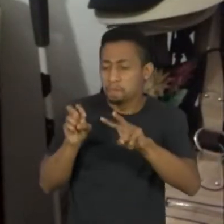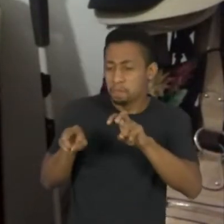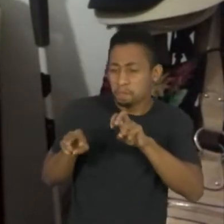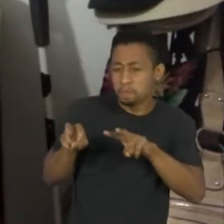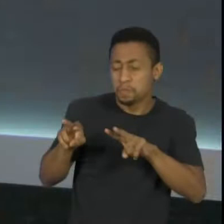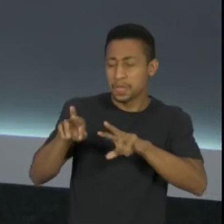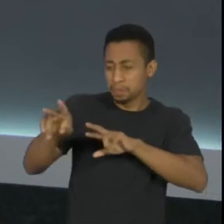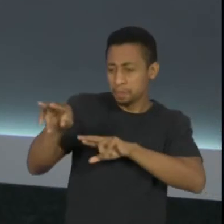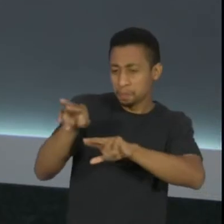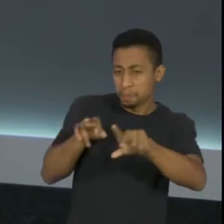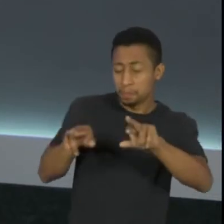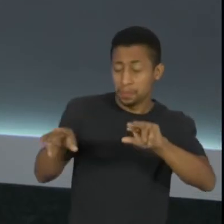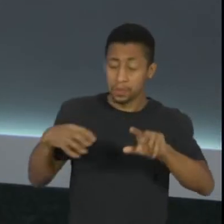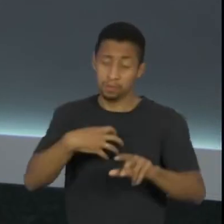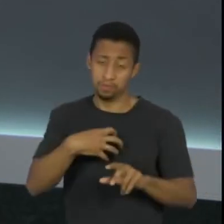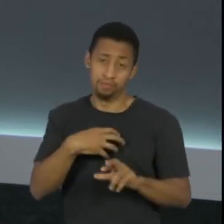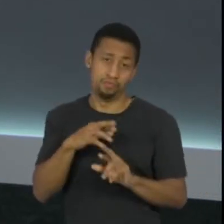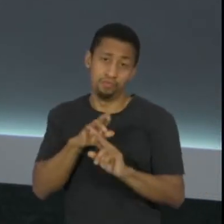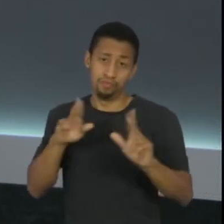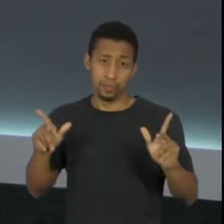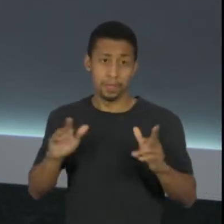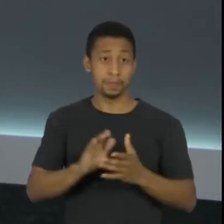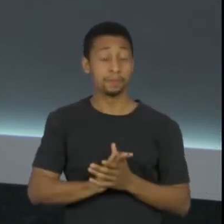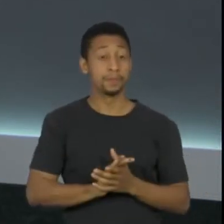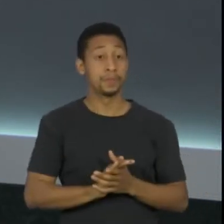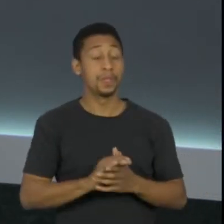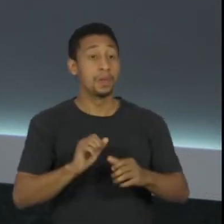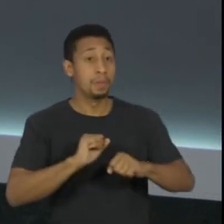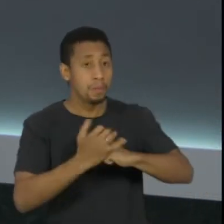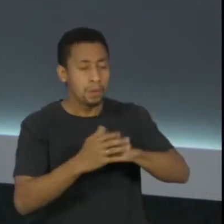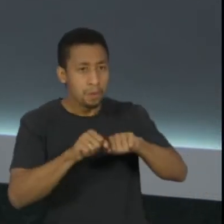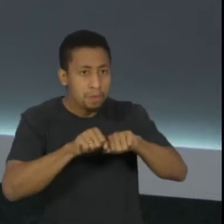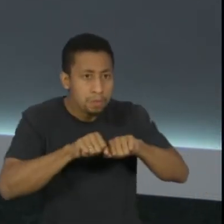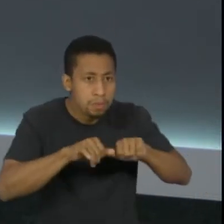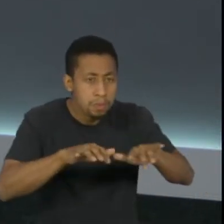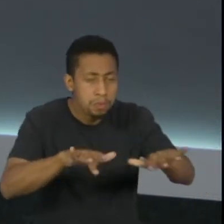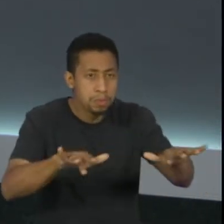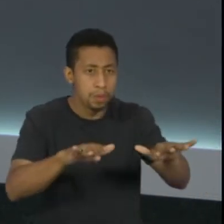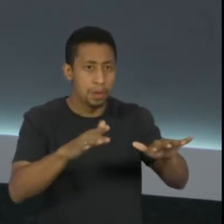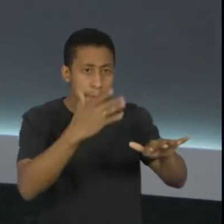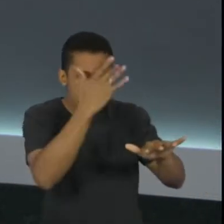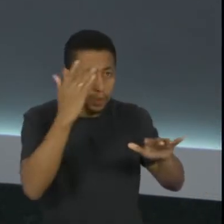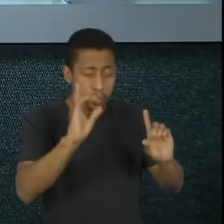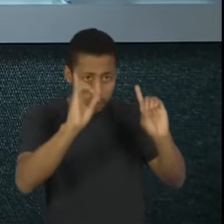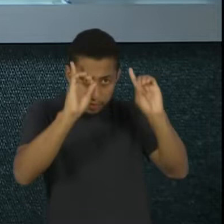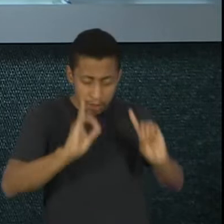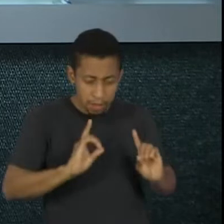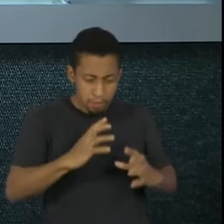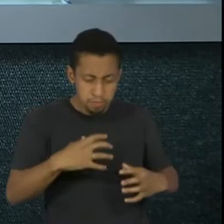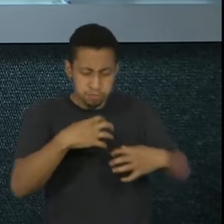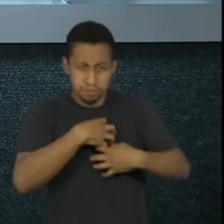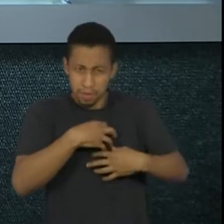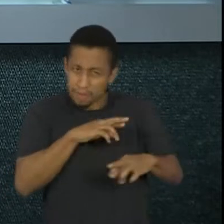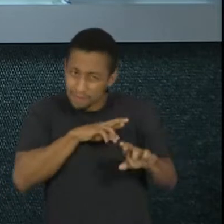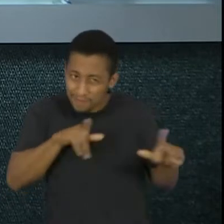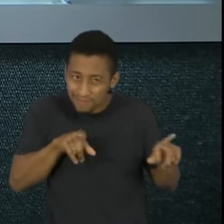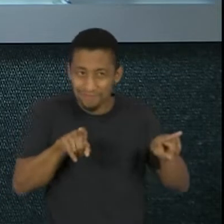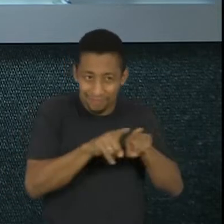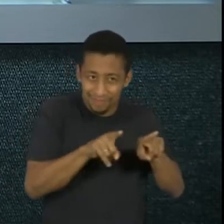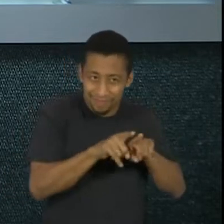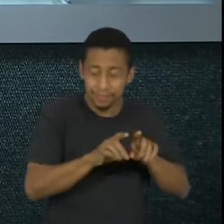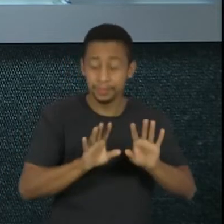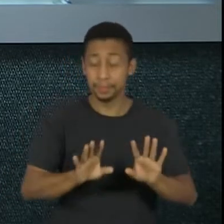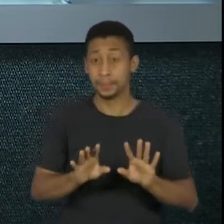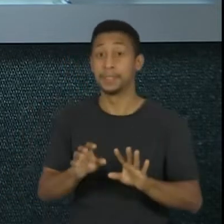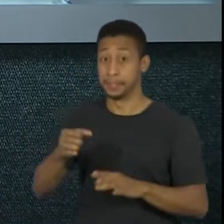diferentes maneiras, né? A pandemia, ela afeta a pessoa com deficiência também de uma forma diferente? De uma forma bastante